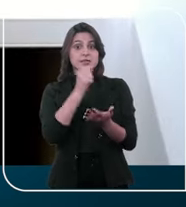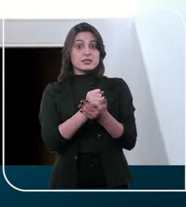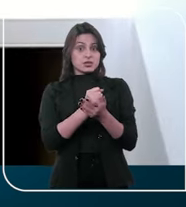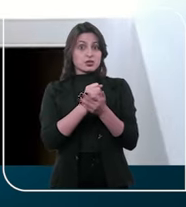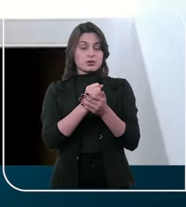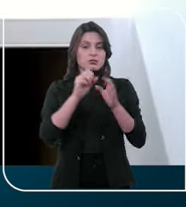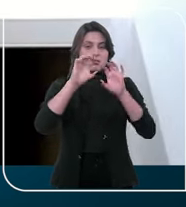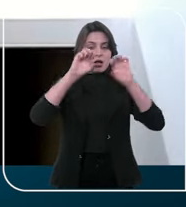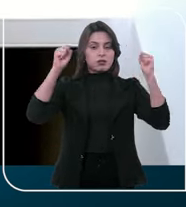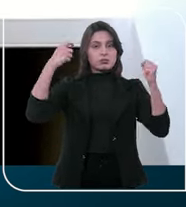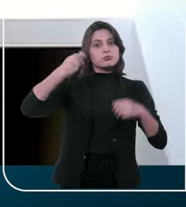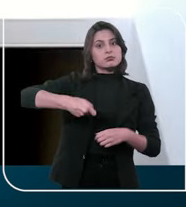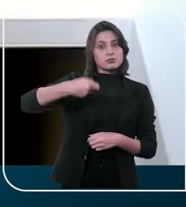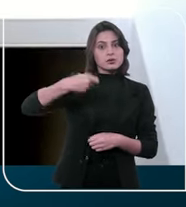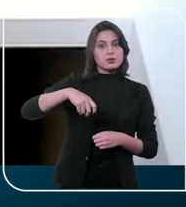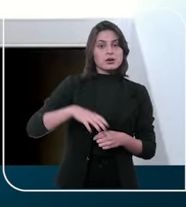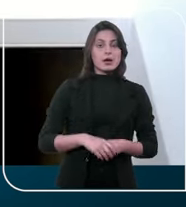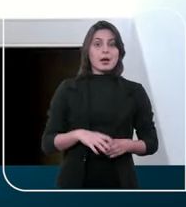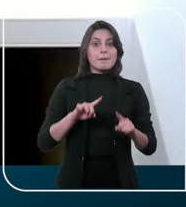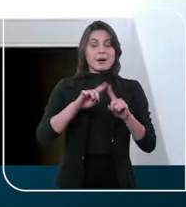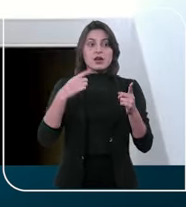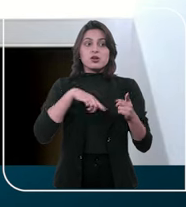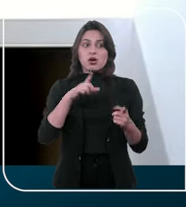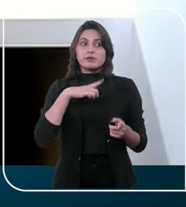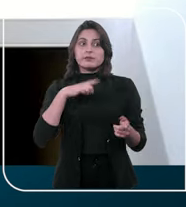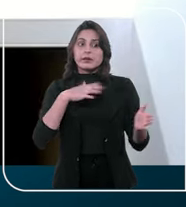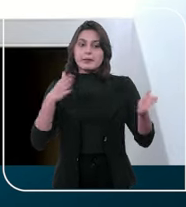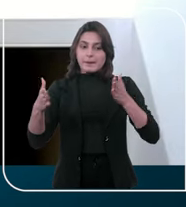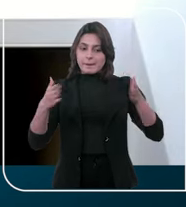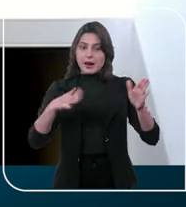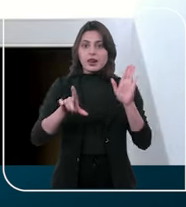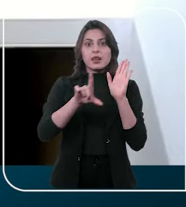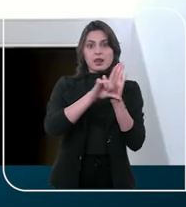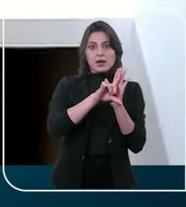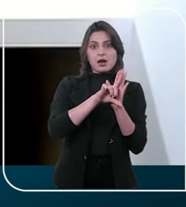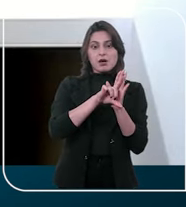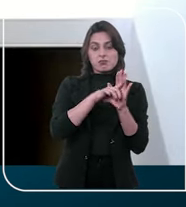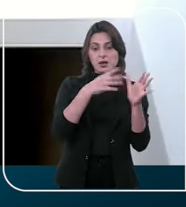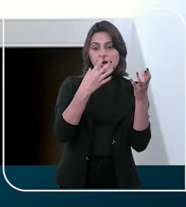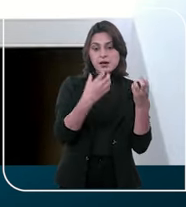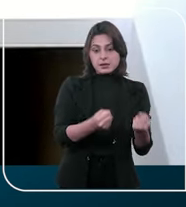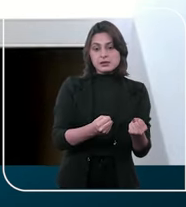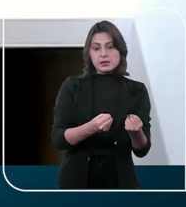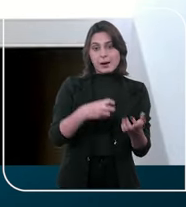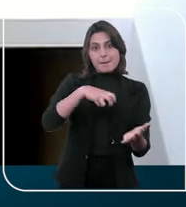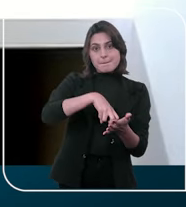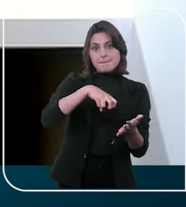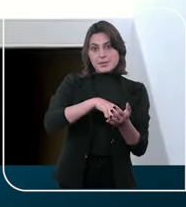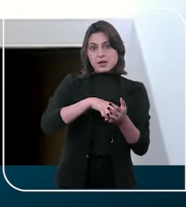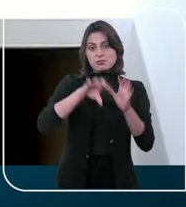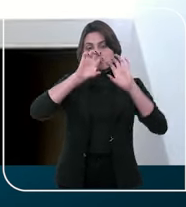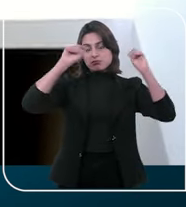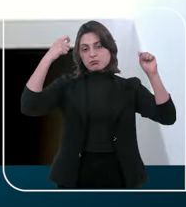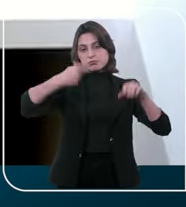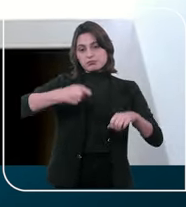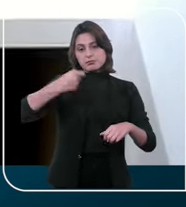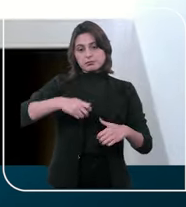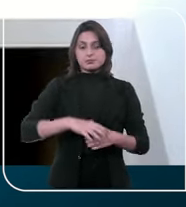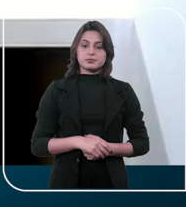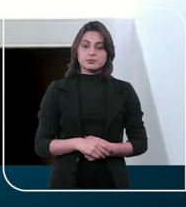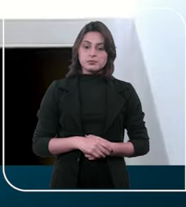previsão legal que admite a execução provisória da pena no Tribunal do Júri, que para mim é uma completa reversão